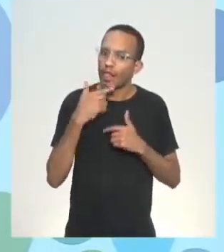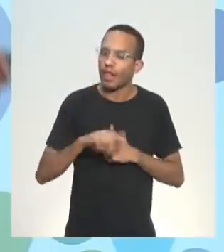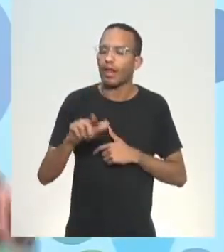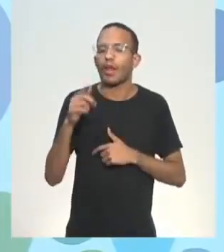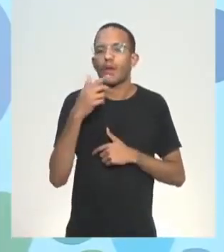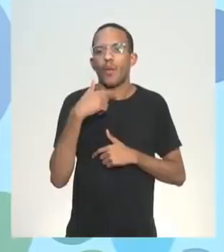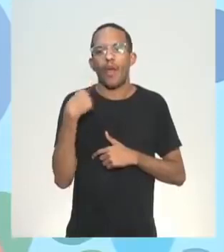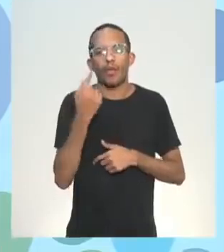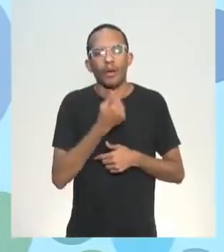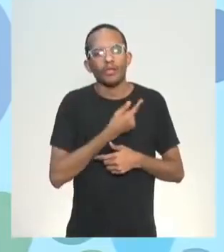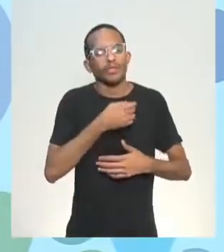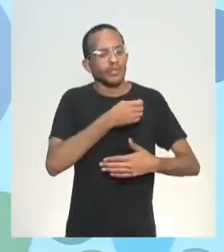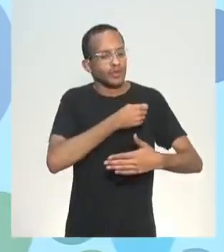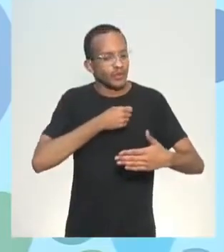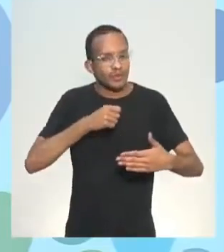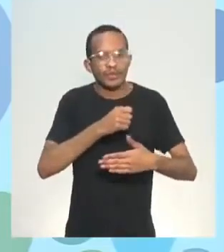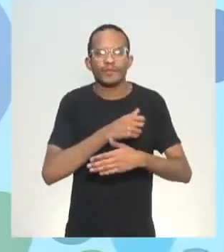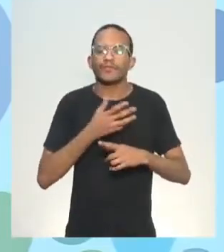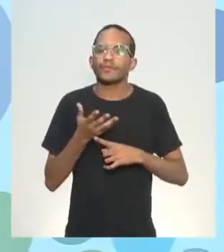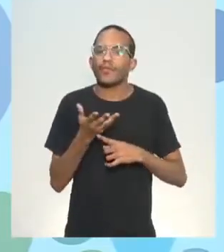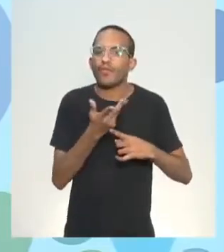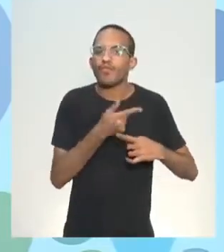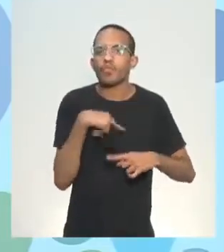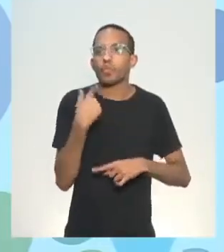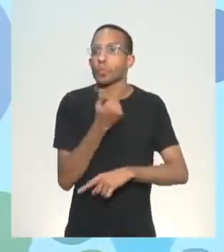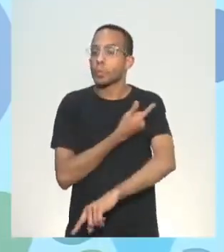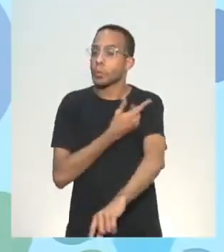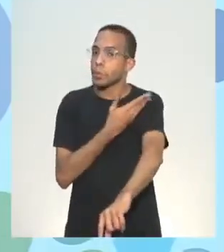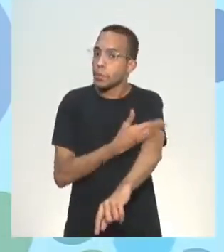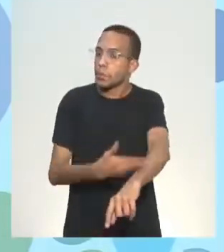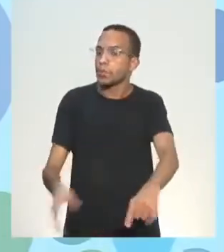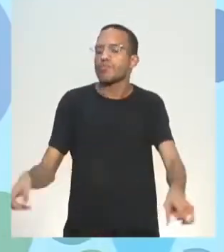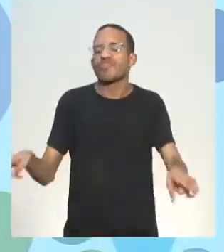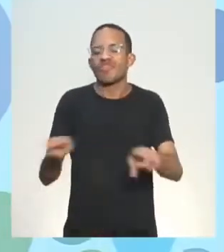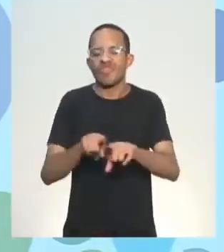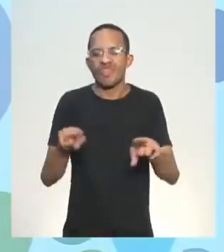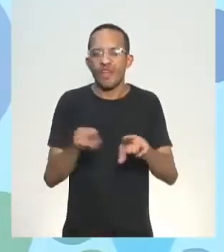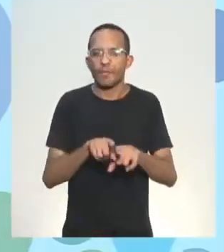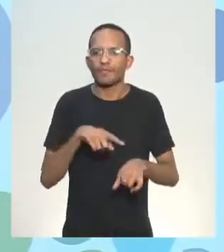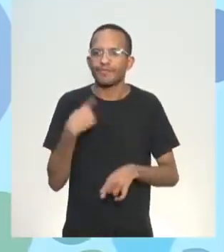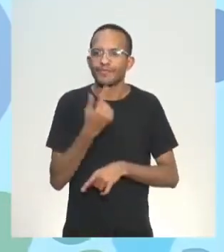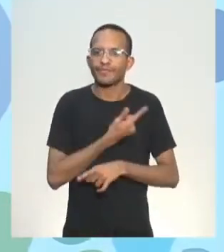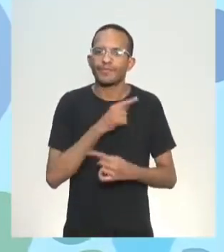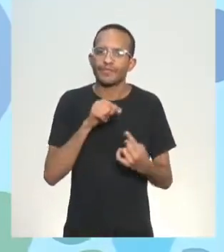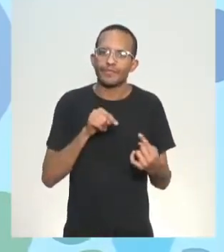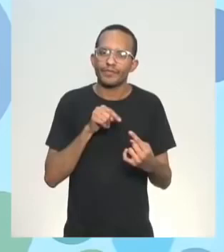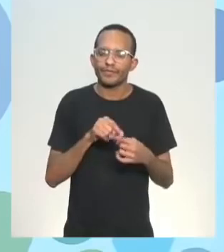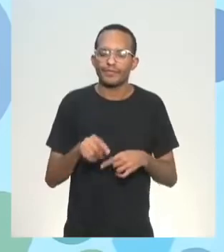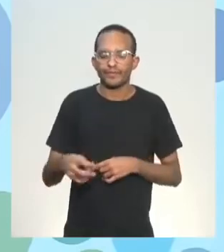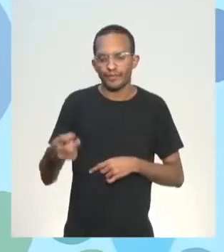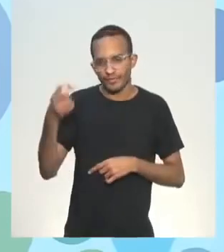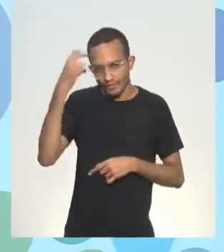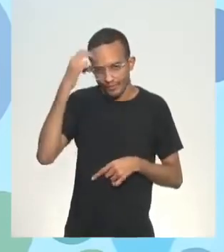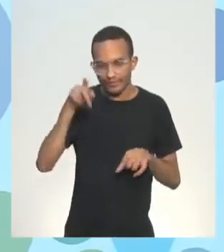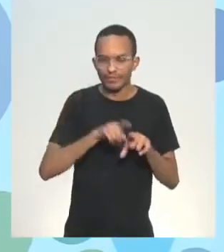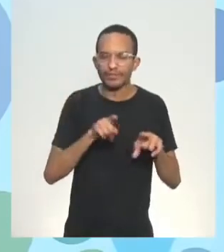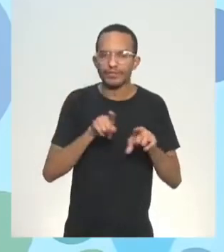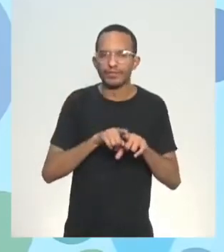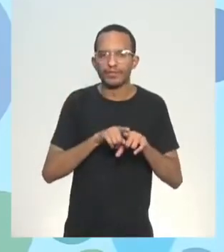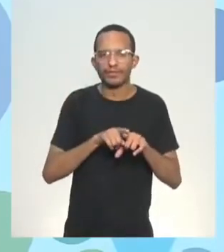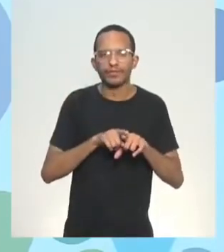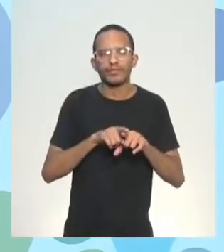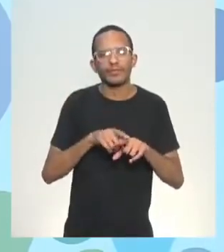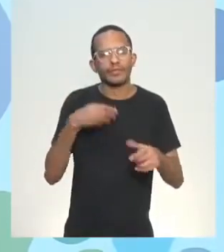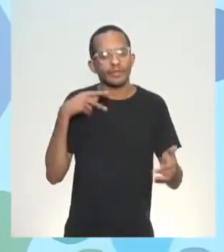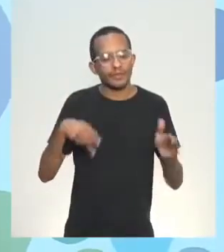nossa culinária, as artes, os nossos costumes, né, também a gente tem muito a ver aí com a nossa cultura, esse aculturamento